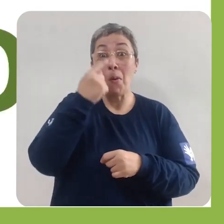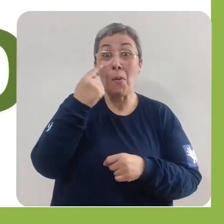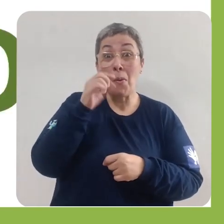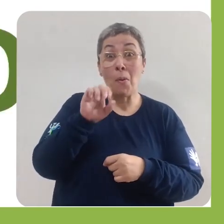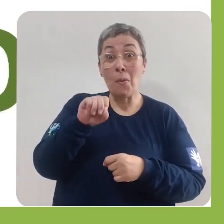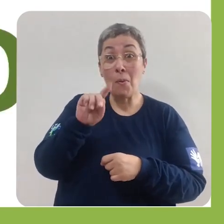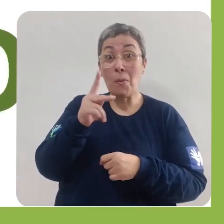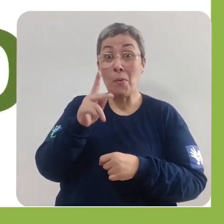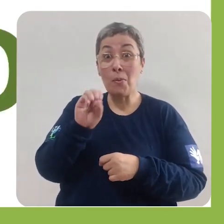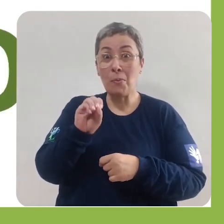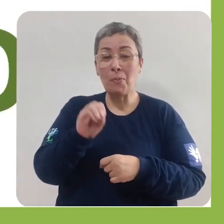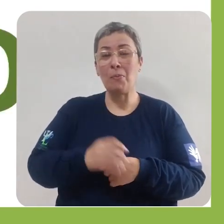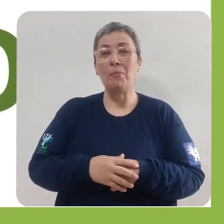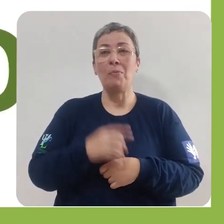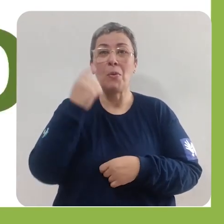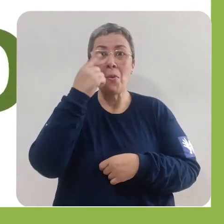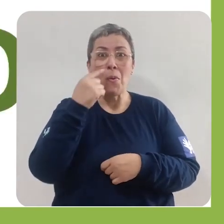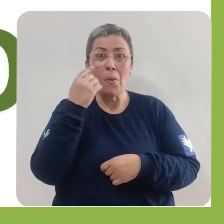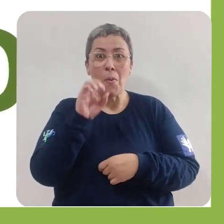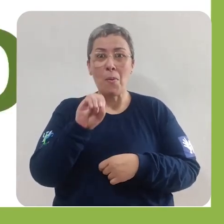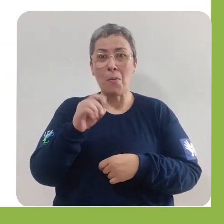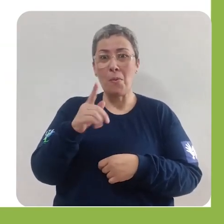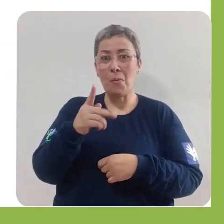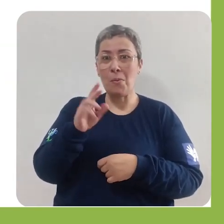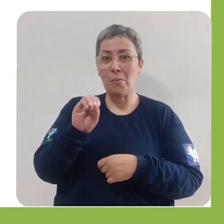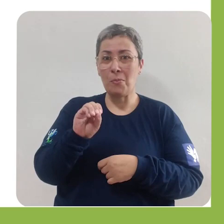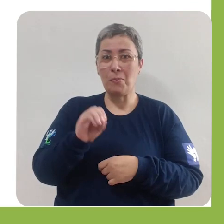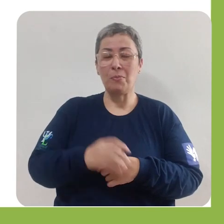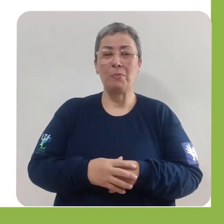olho. Olho.